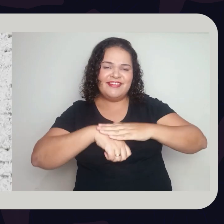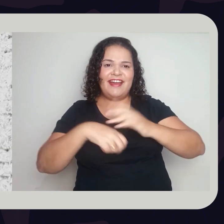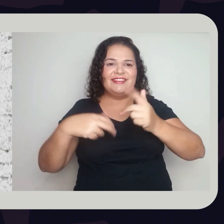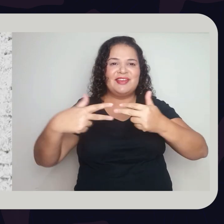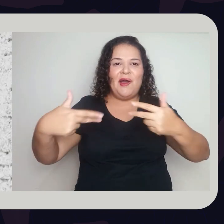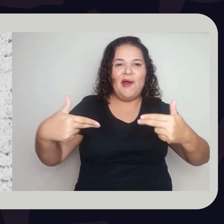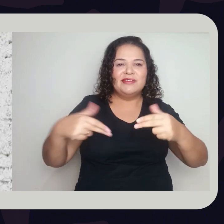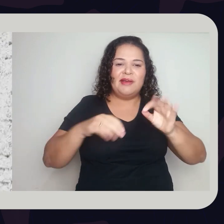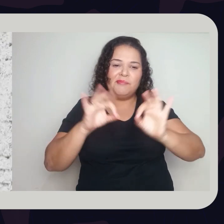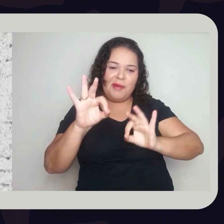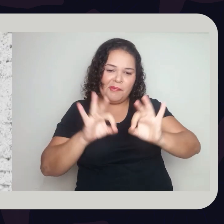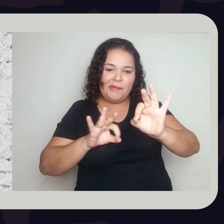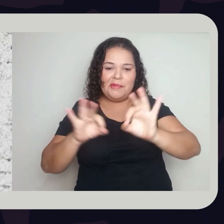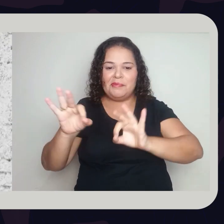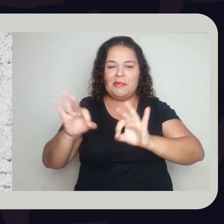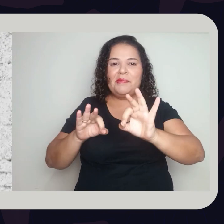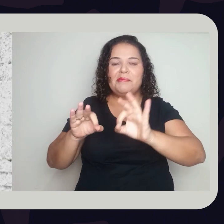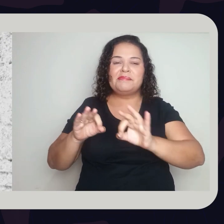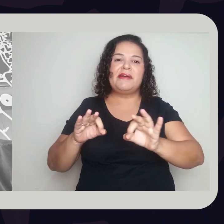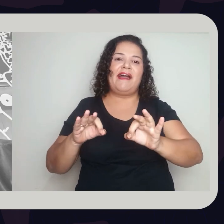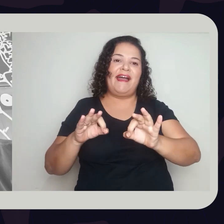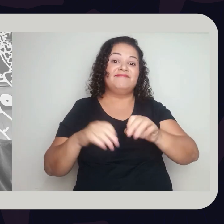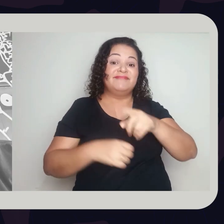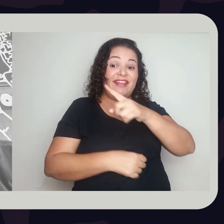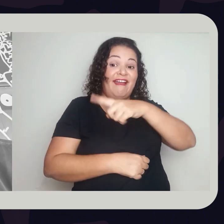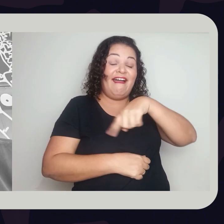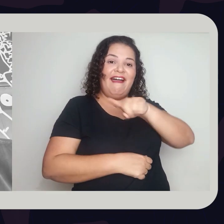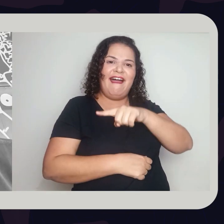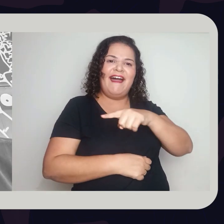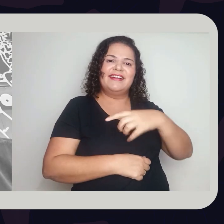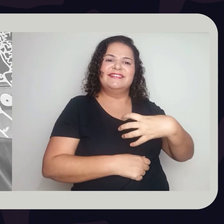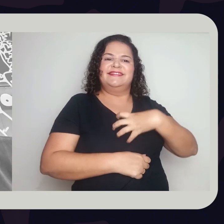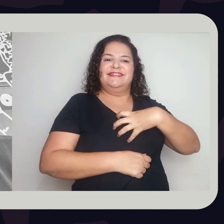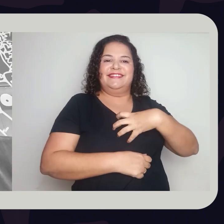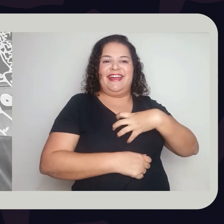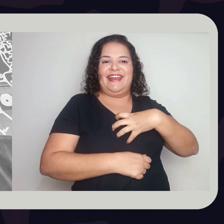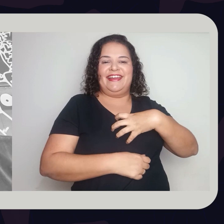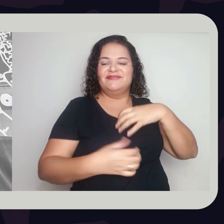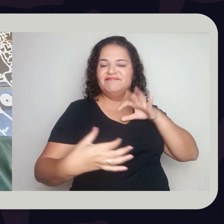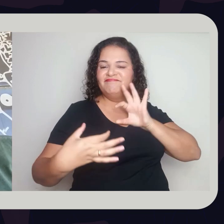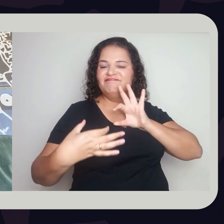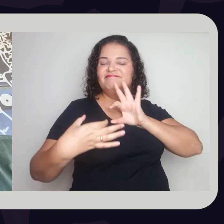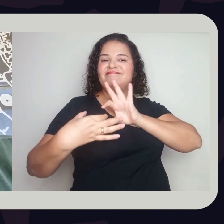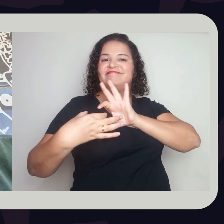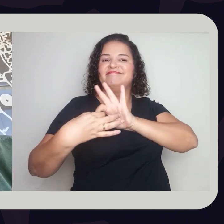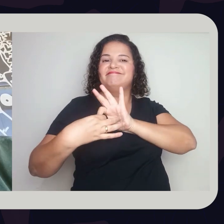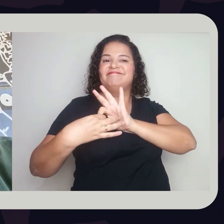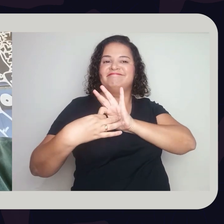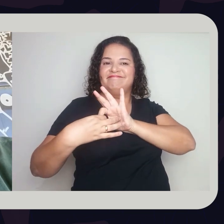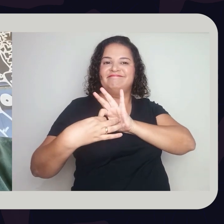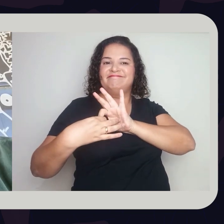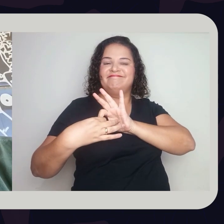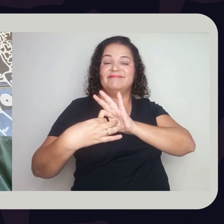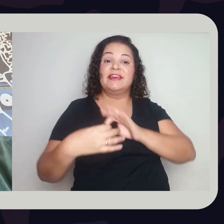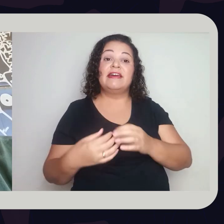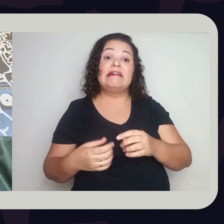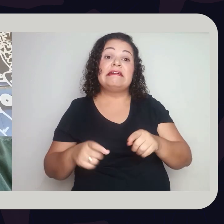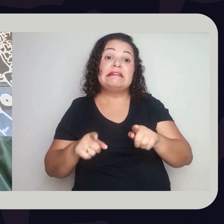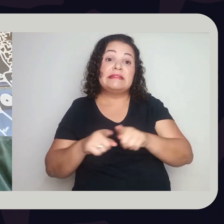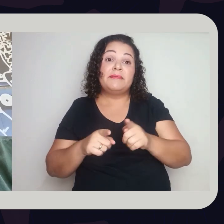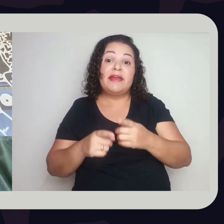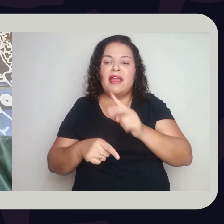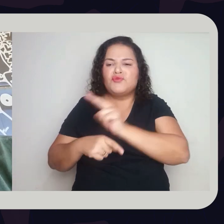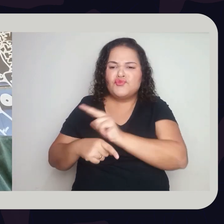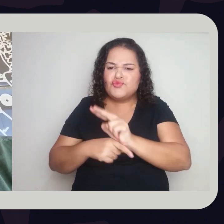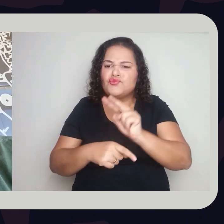ao colocarem a mão na massa, né? Elas estabelecem um outro tipo de relação com aquele local e também vão querer